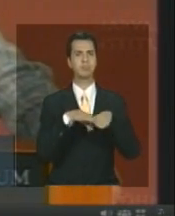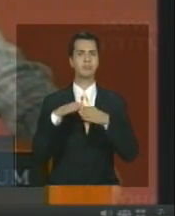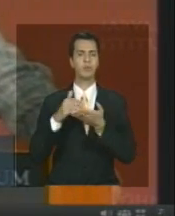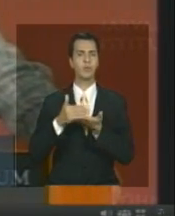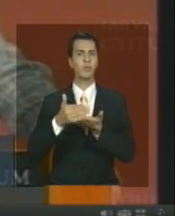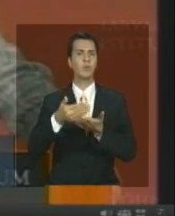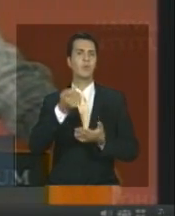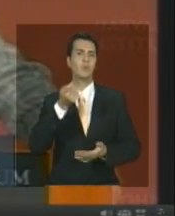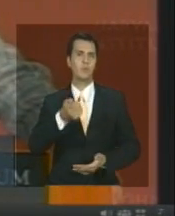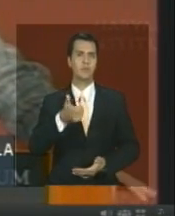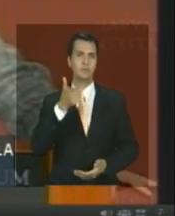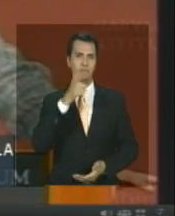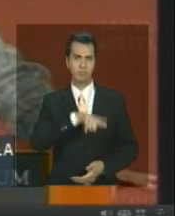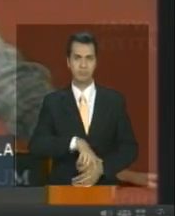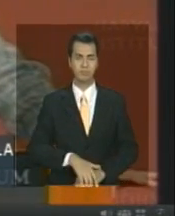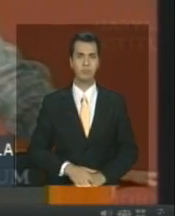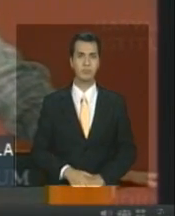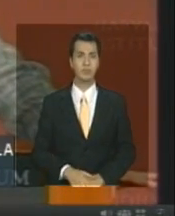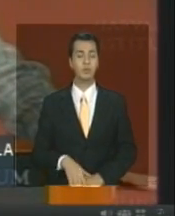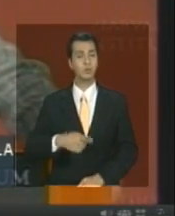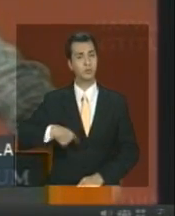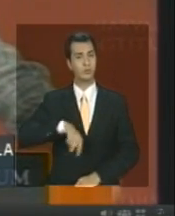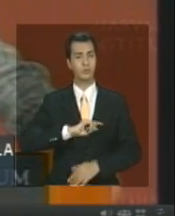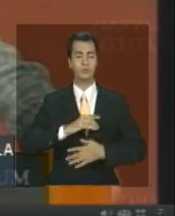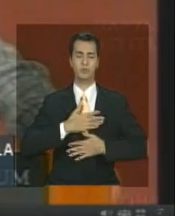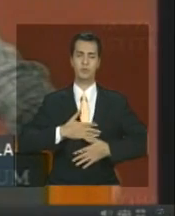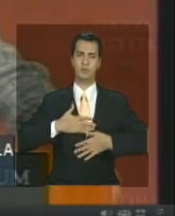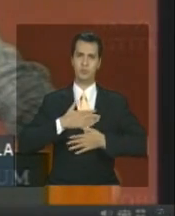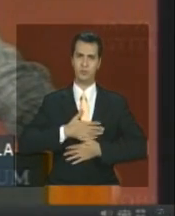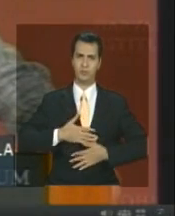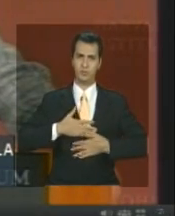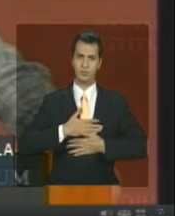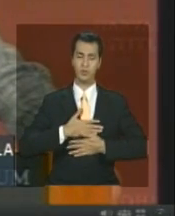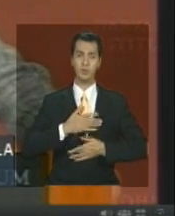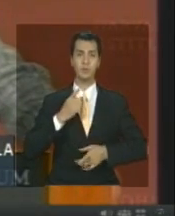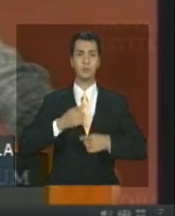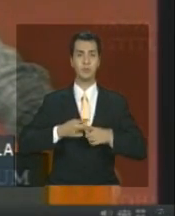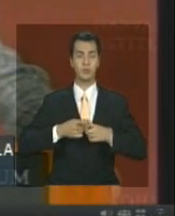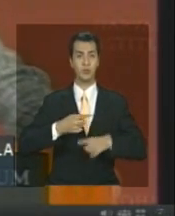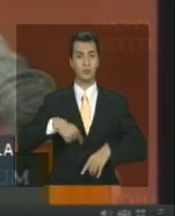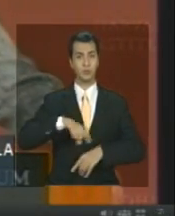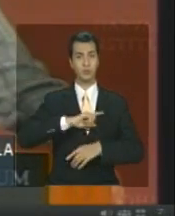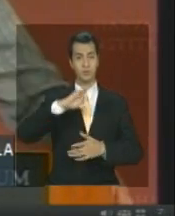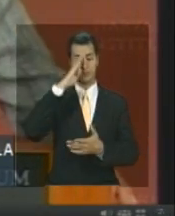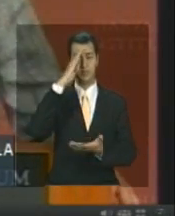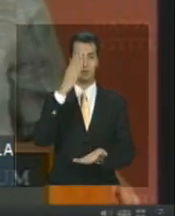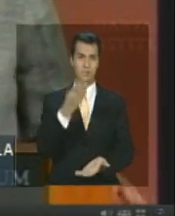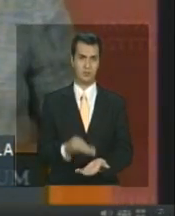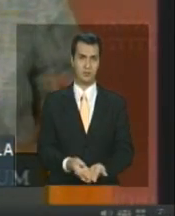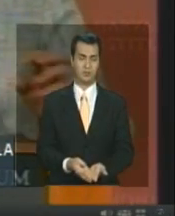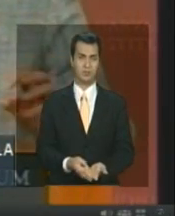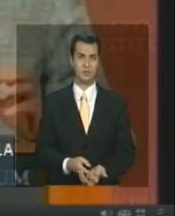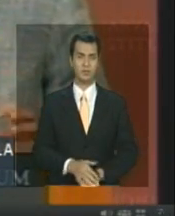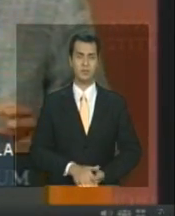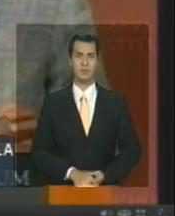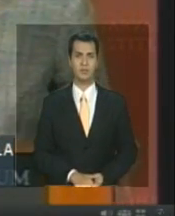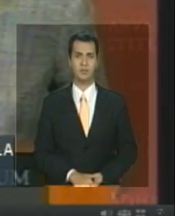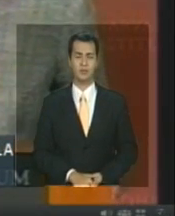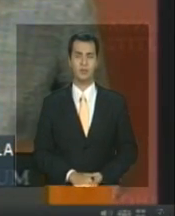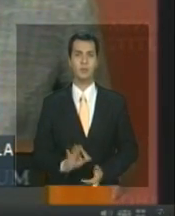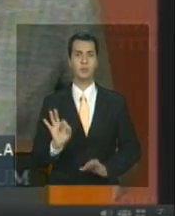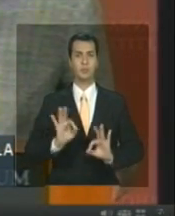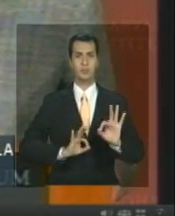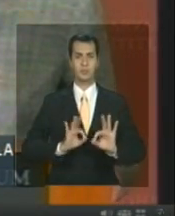E isso nos orgulha muito, porque nós temos certeza que este é um